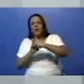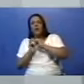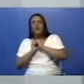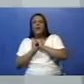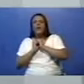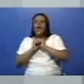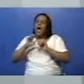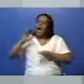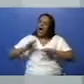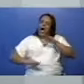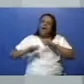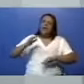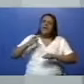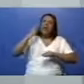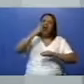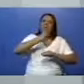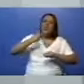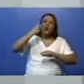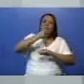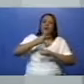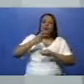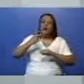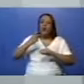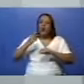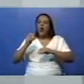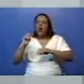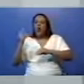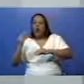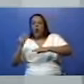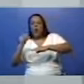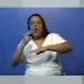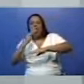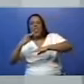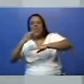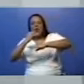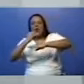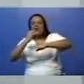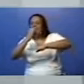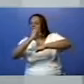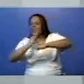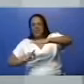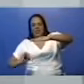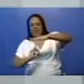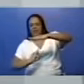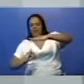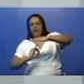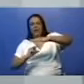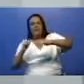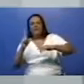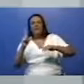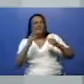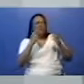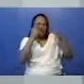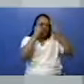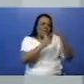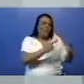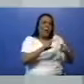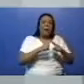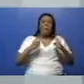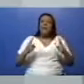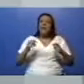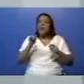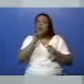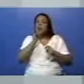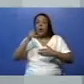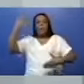língua oral, mais informal, ela não é tão respeitada. Mas na hora de escrever, principalmente uma redação, um texto, uma prova, você